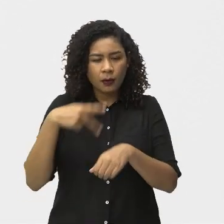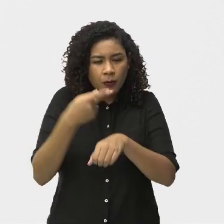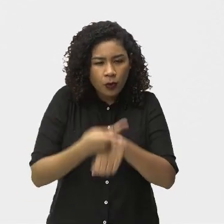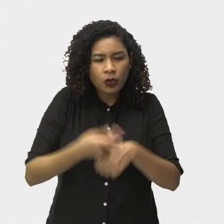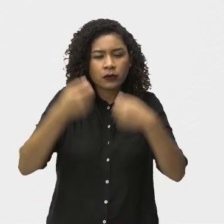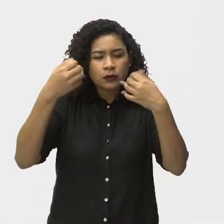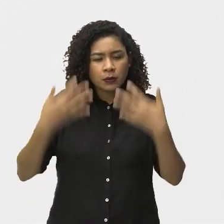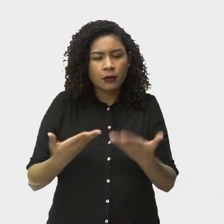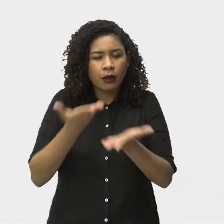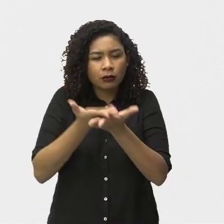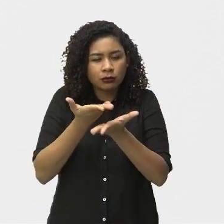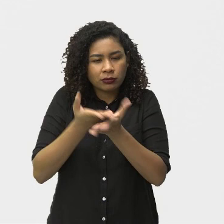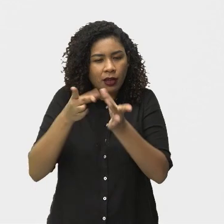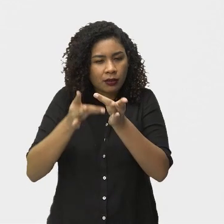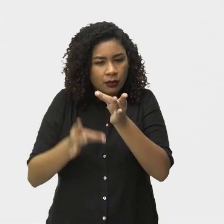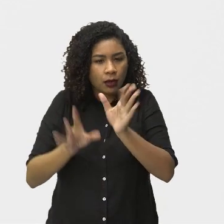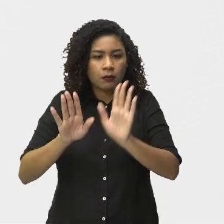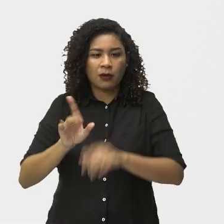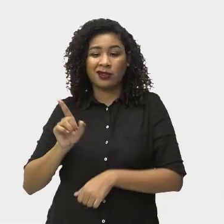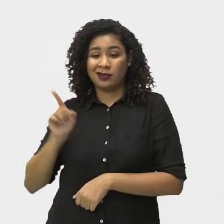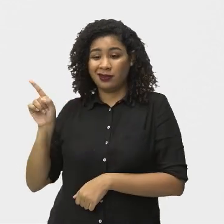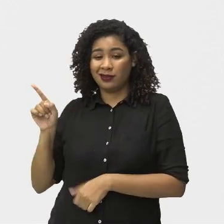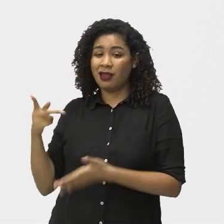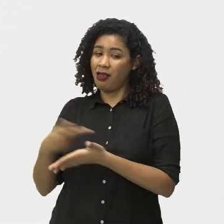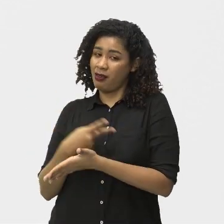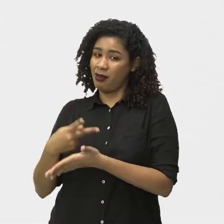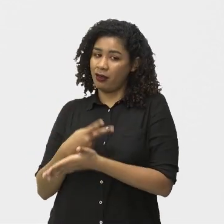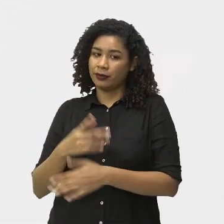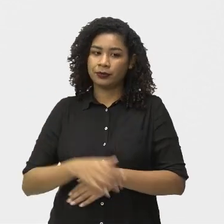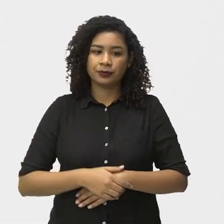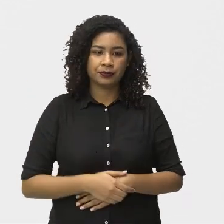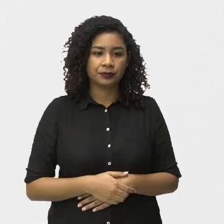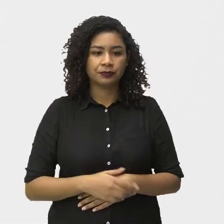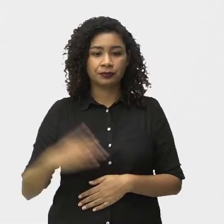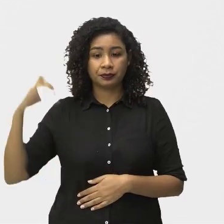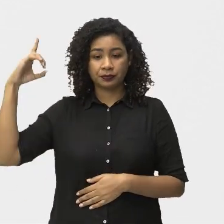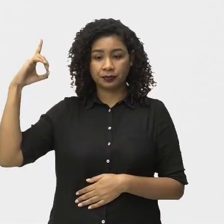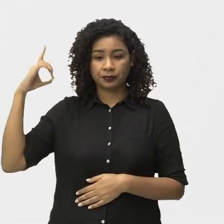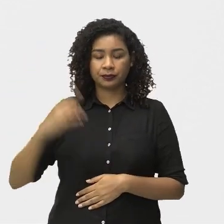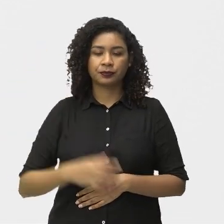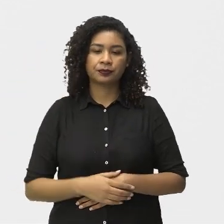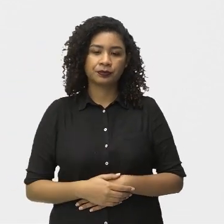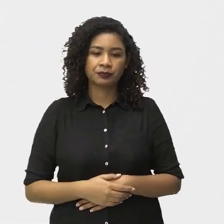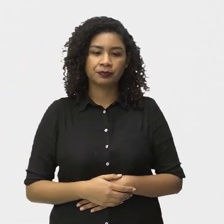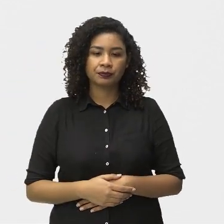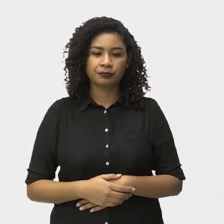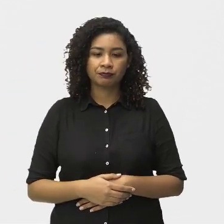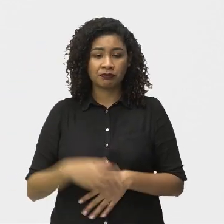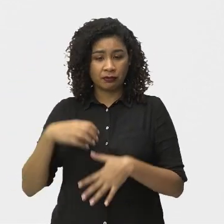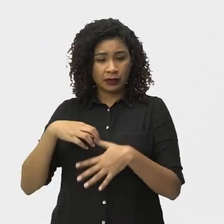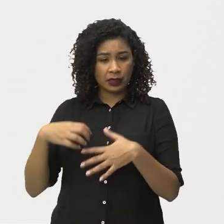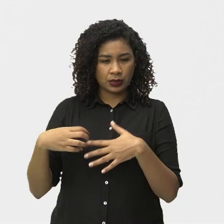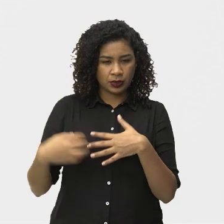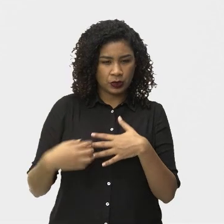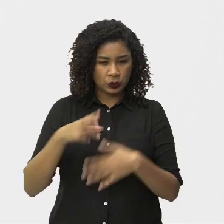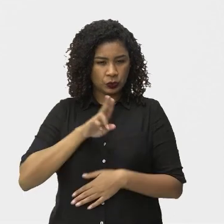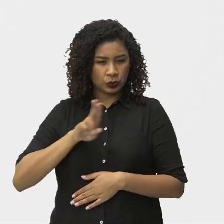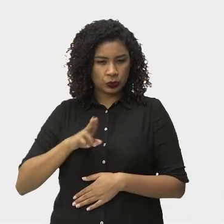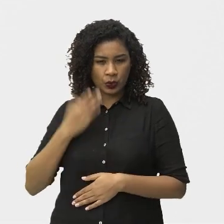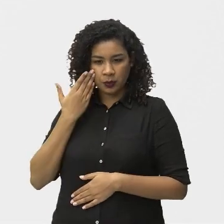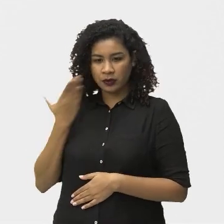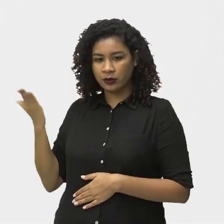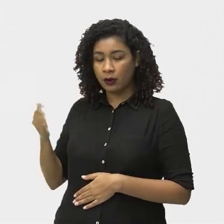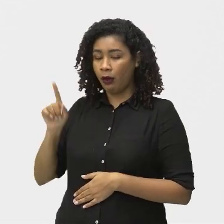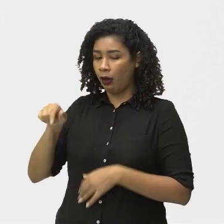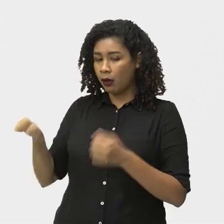mais sobre essa questão, mas essa aí tá errada. Letra D. As glândulas seminais, a próstata e as glândulas bulbo-uretrais são consideradas as glândulas